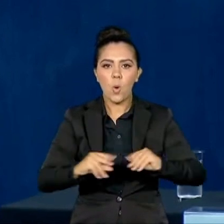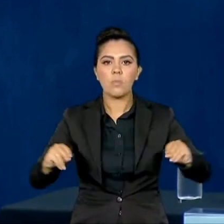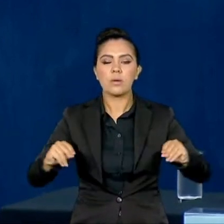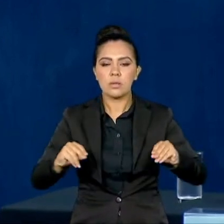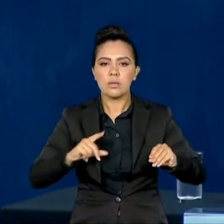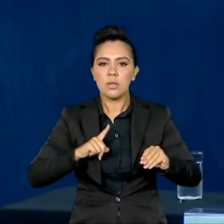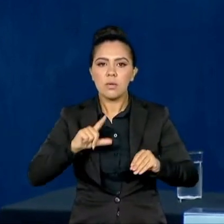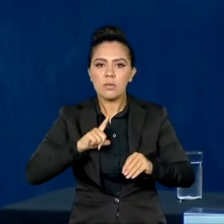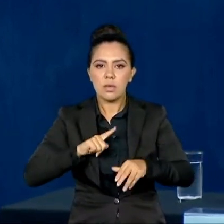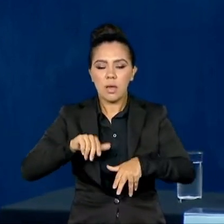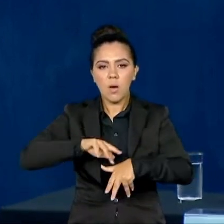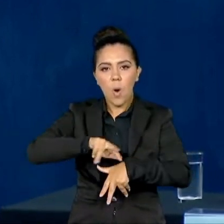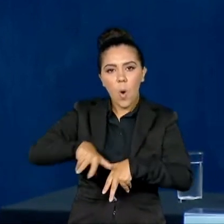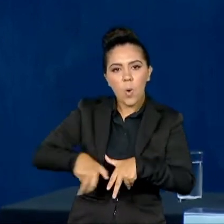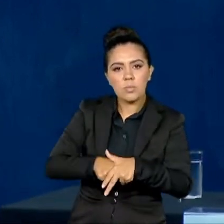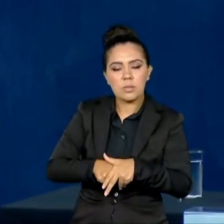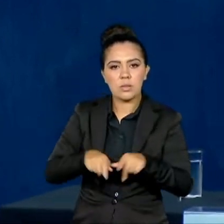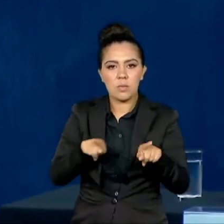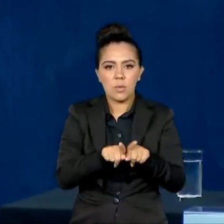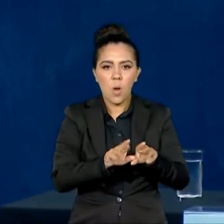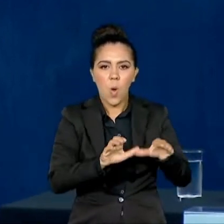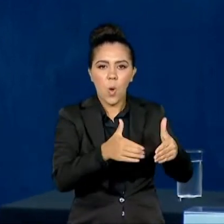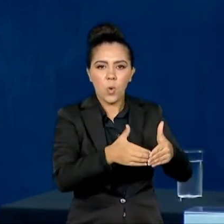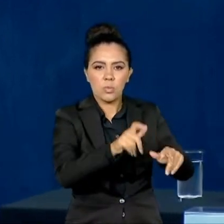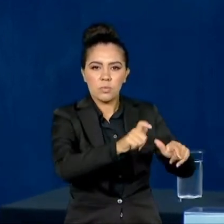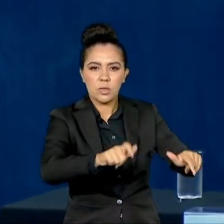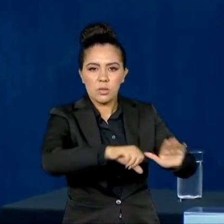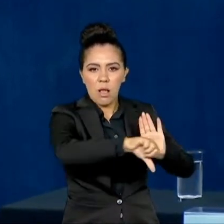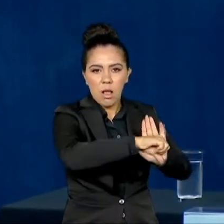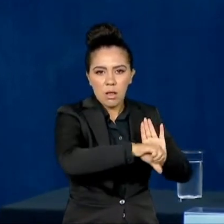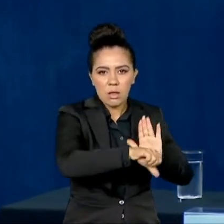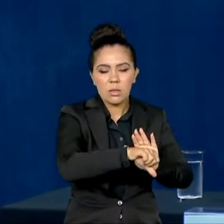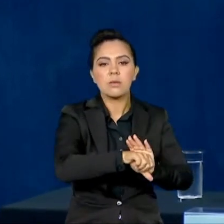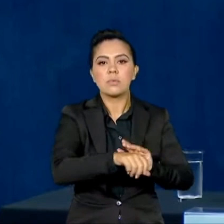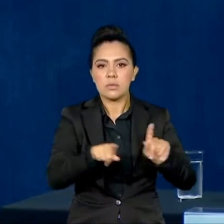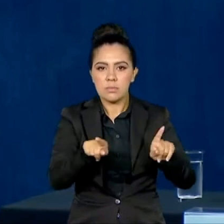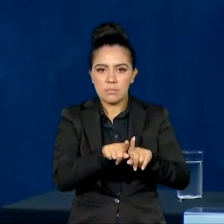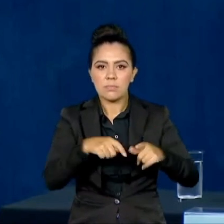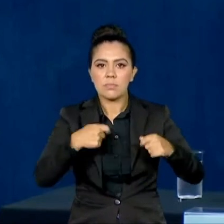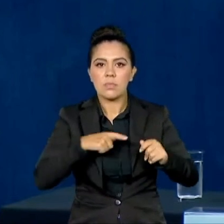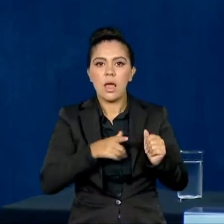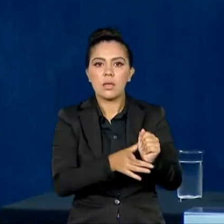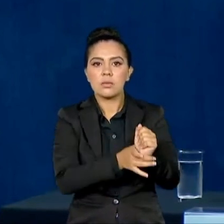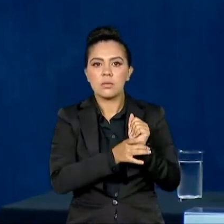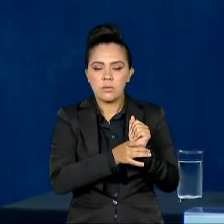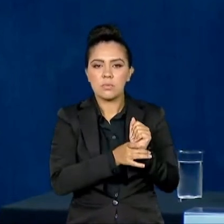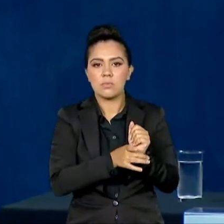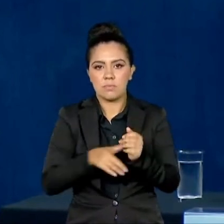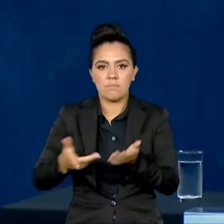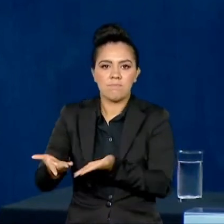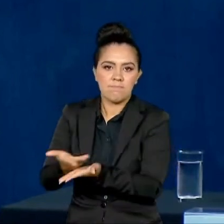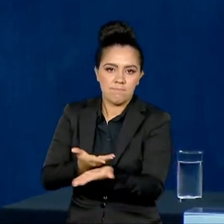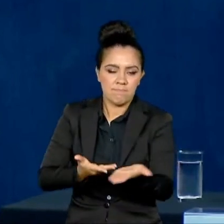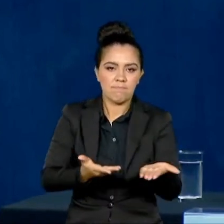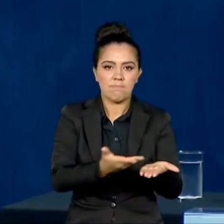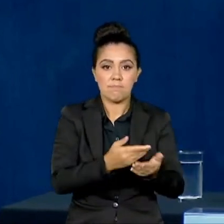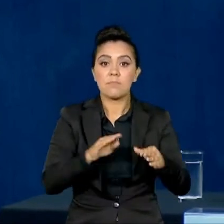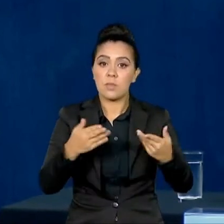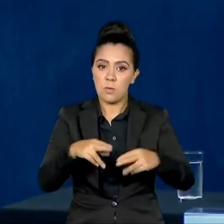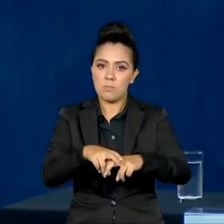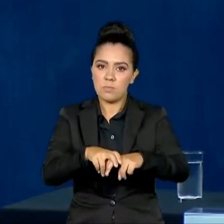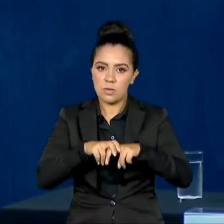as organizações criminosas, os atos que perturbam a indispensável segurança na vida das relações. Daí a